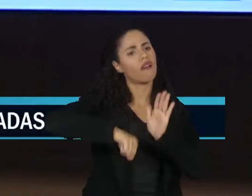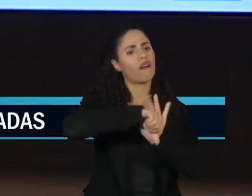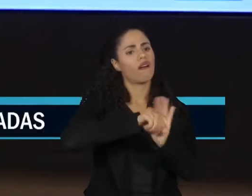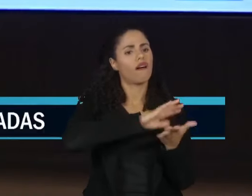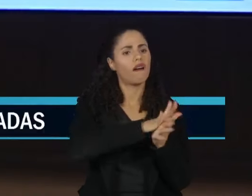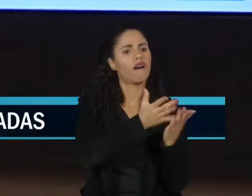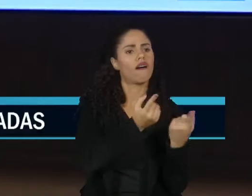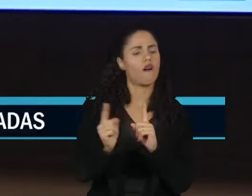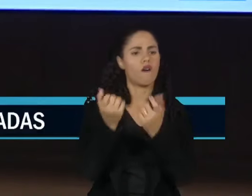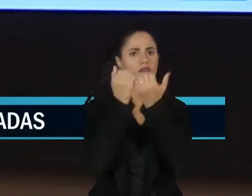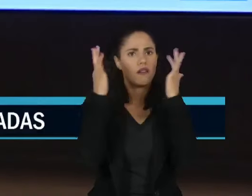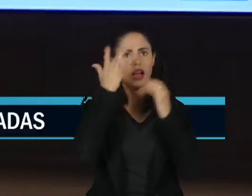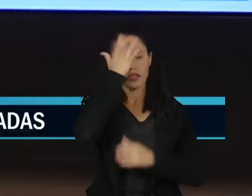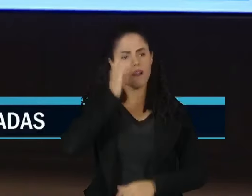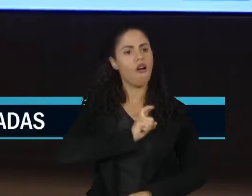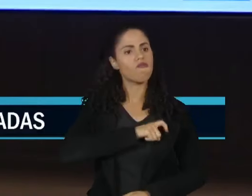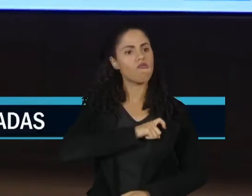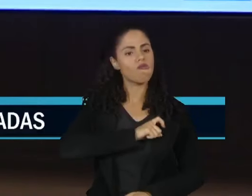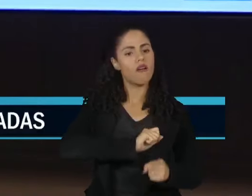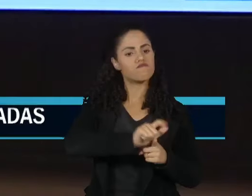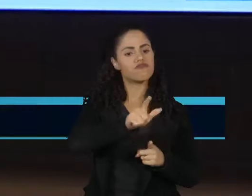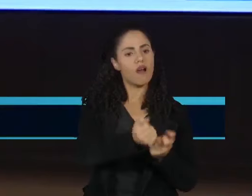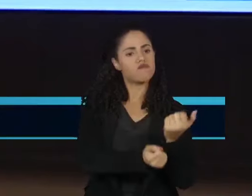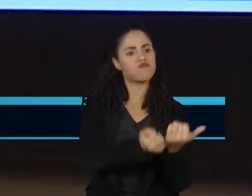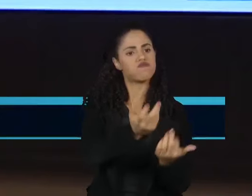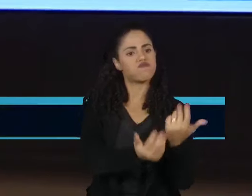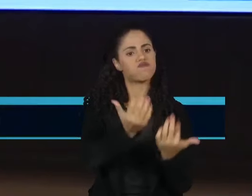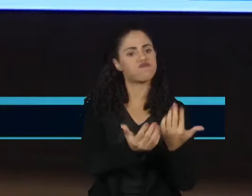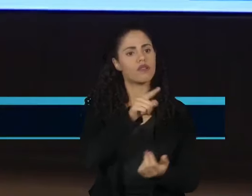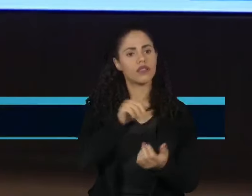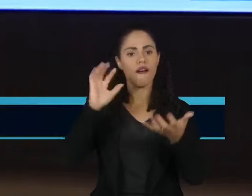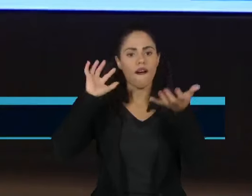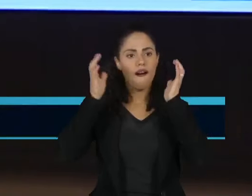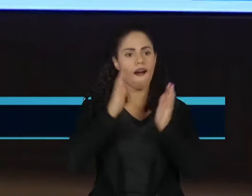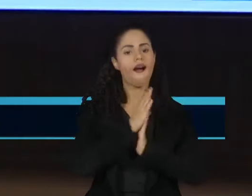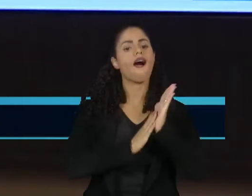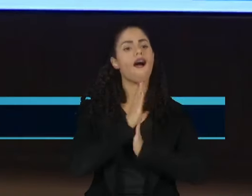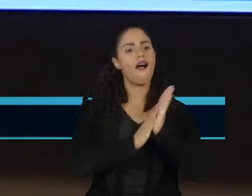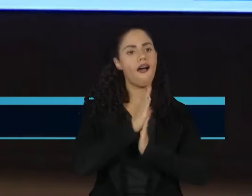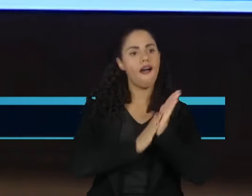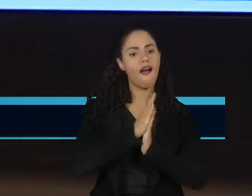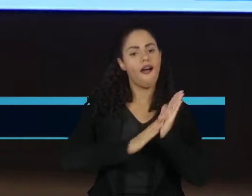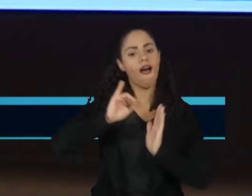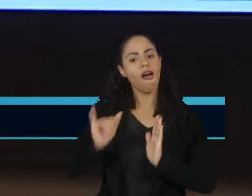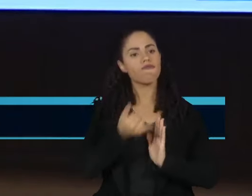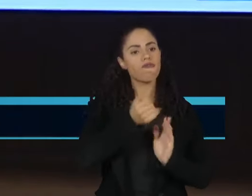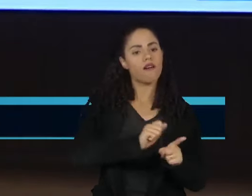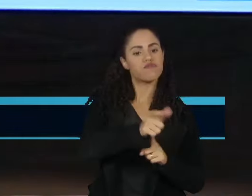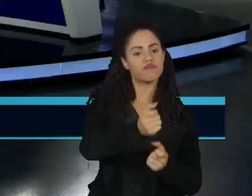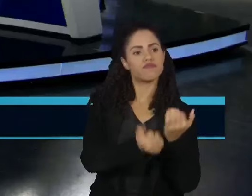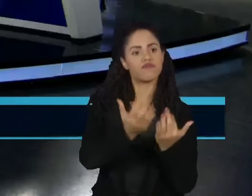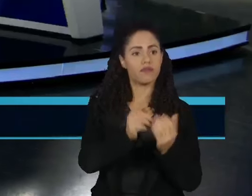climático, onde as pessoas estão usando a mudança do clima para agravar mais ainda o